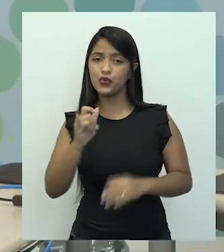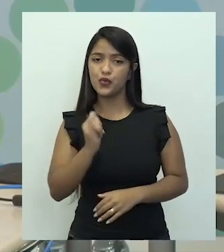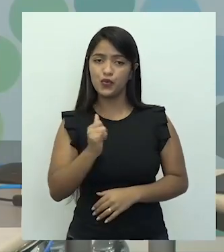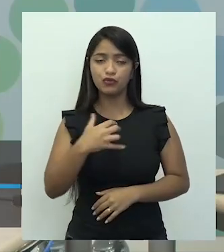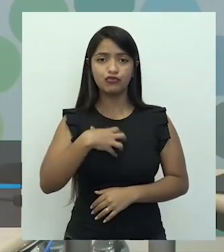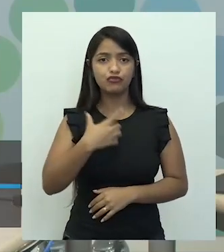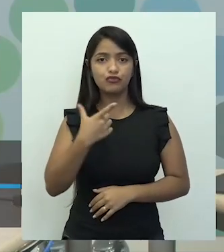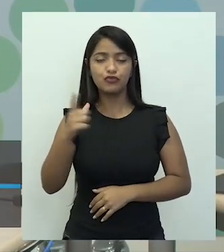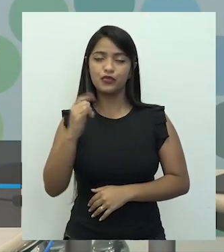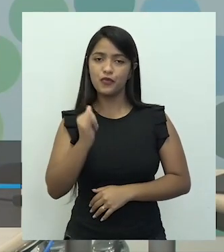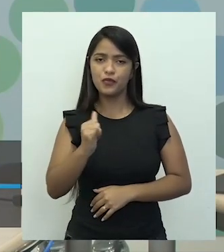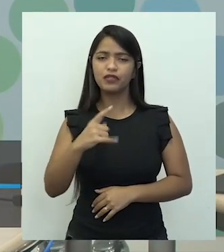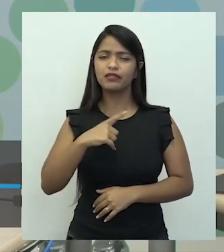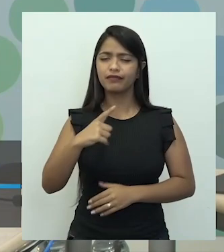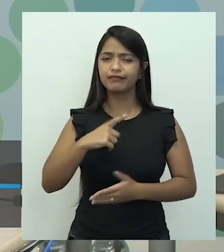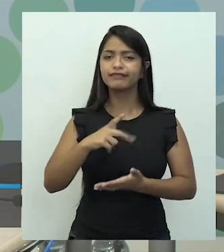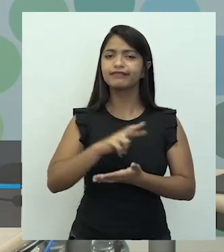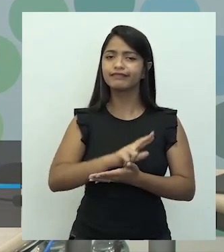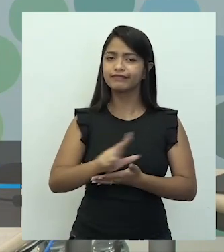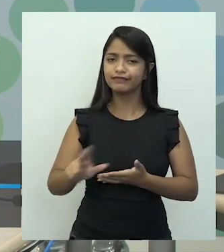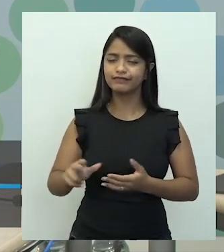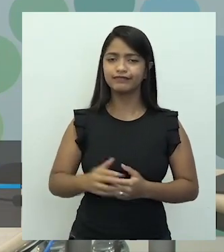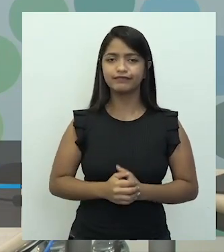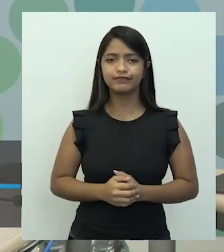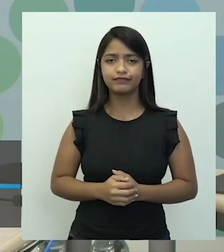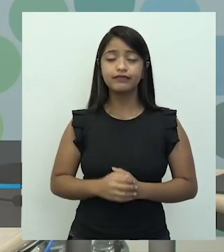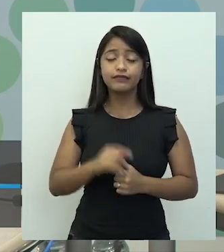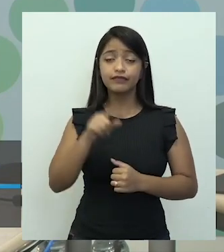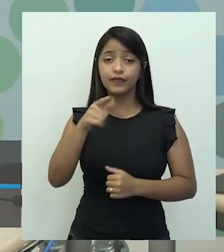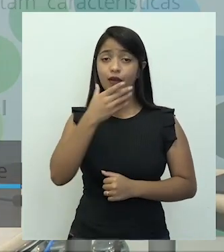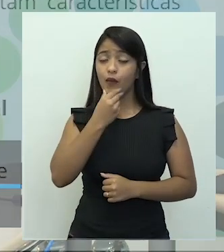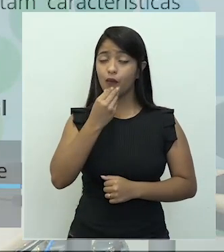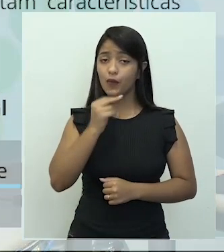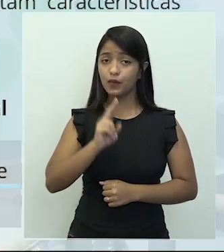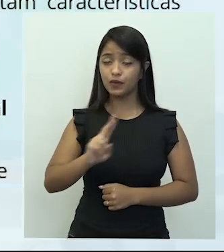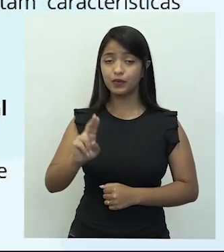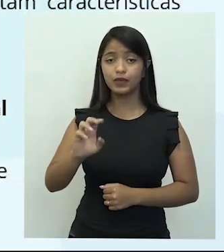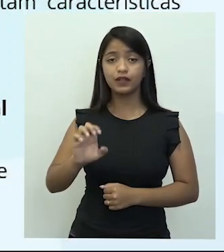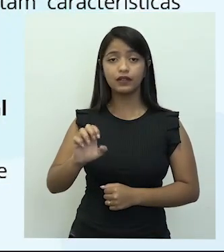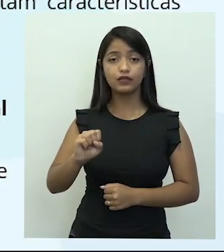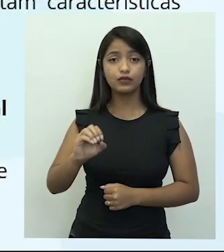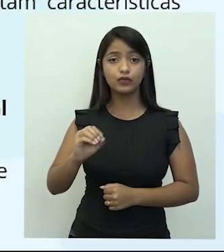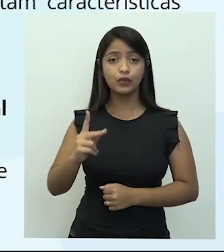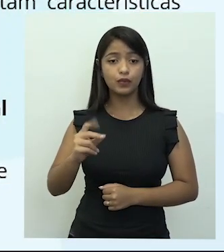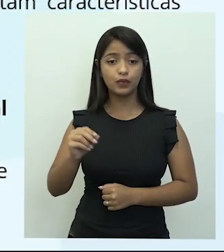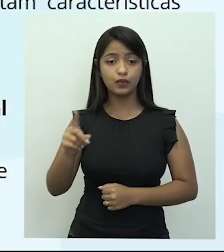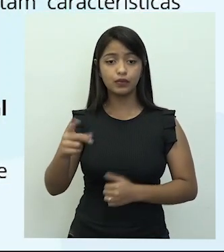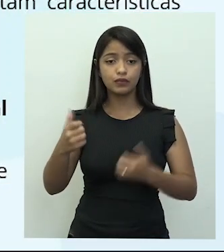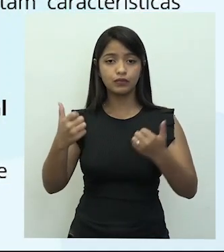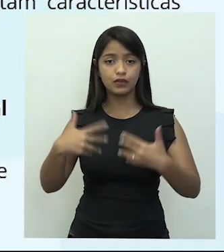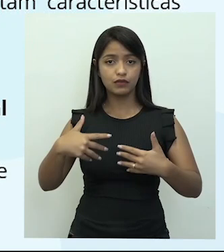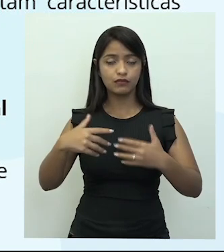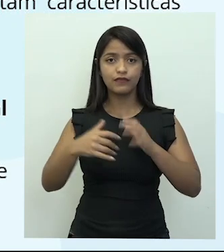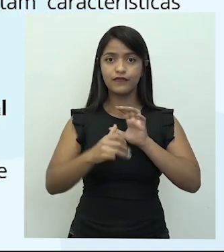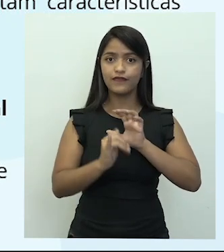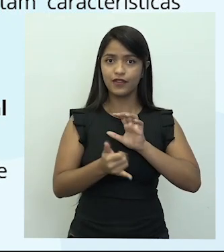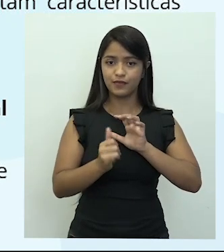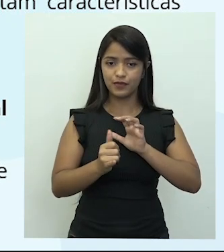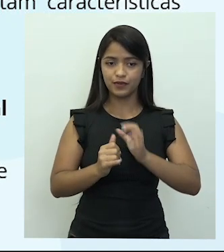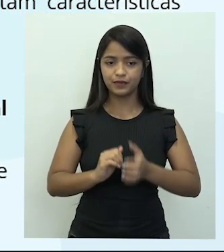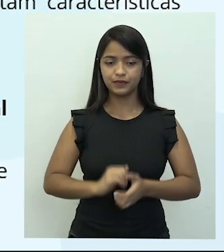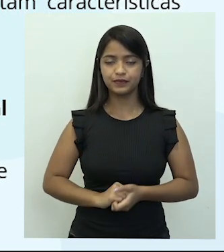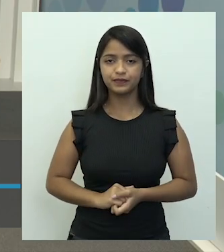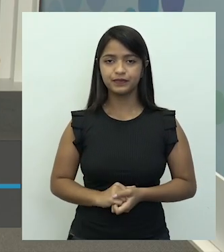várias versões ali das histórias. O Esopo, ele trouxe muito a questão da fábula, né, no